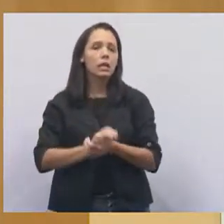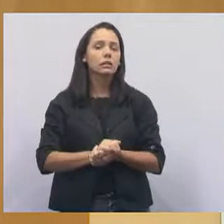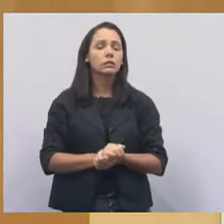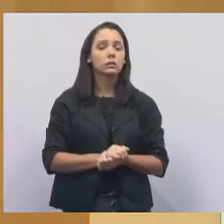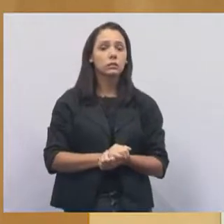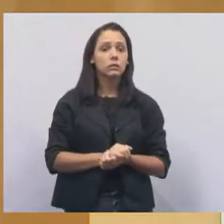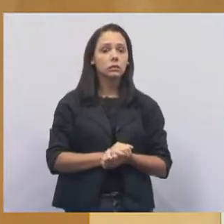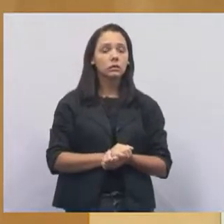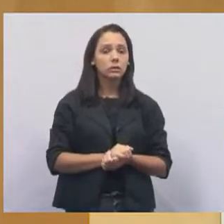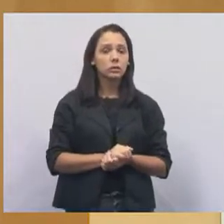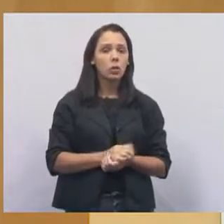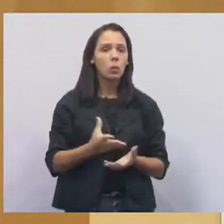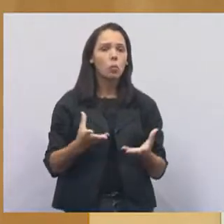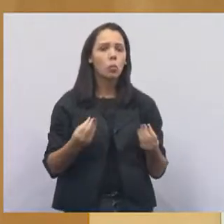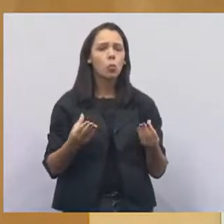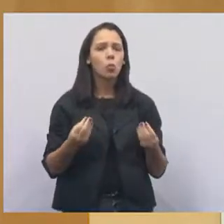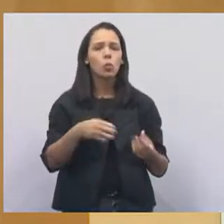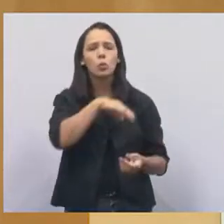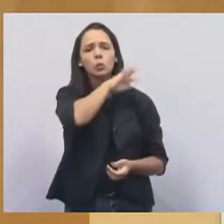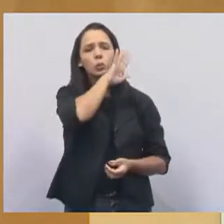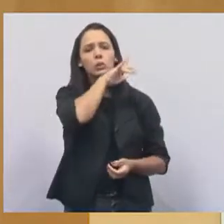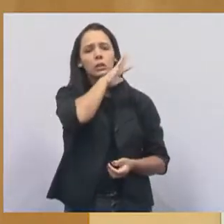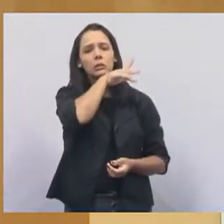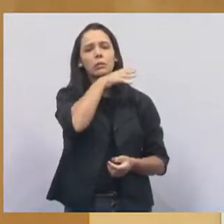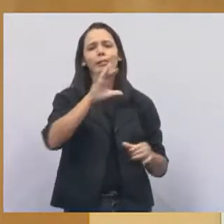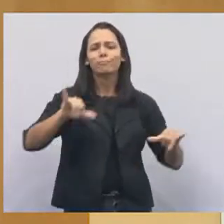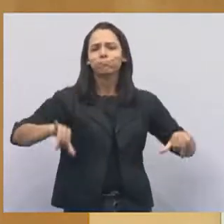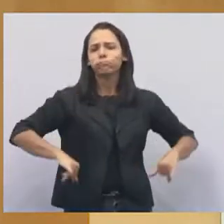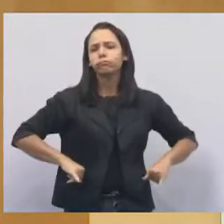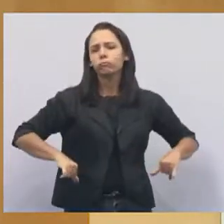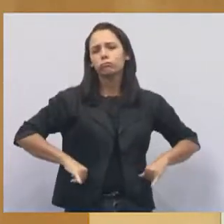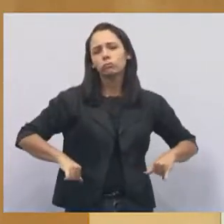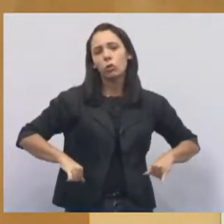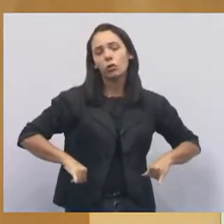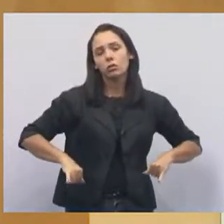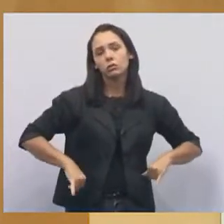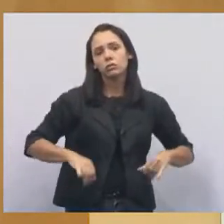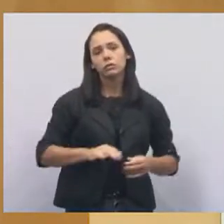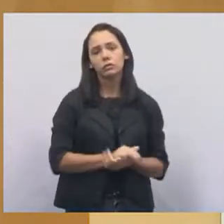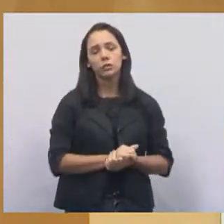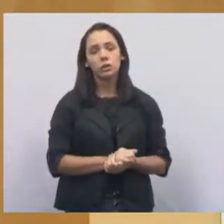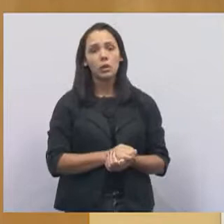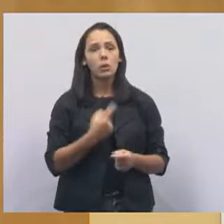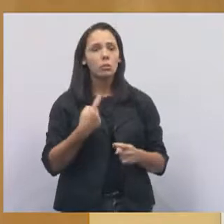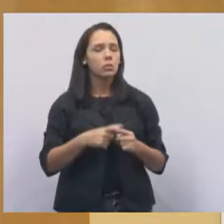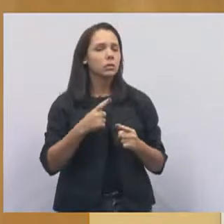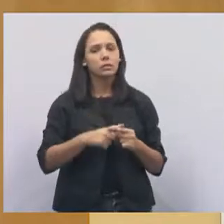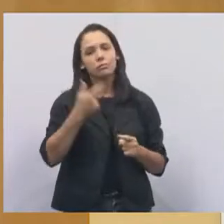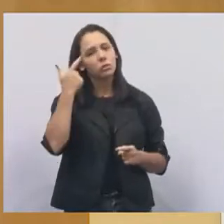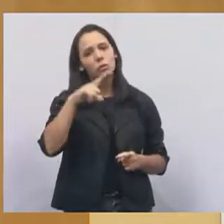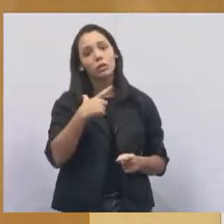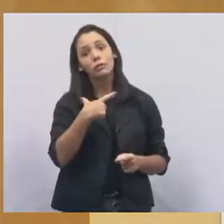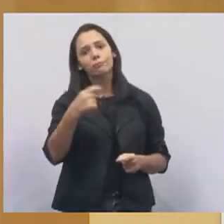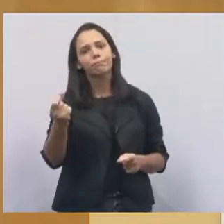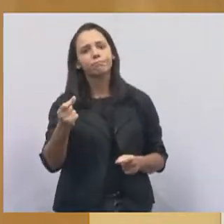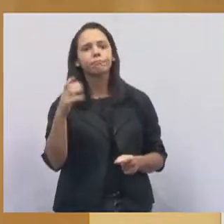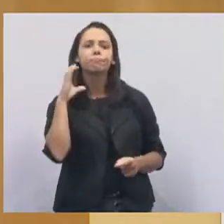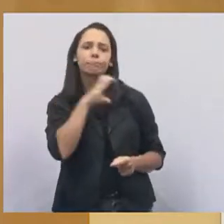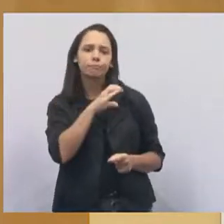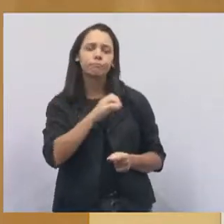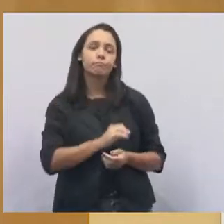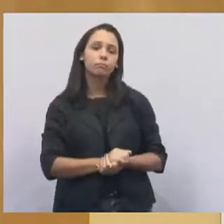em outros lugares a quantidade de animais que são afetados pelas queimadas né animais que não são rápidos e é uma judiação que acontece